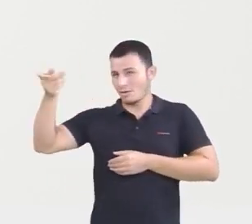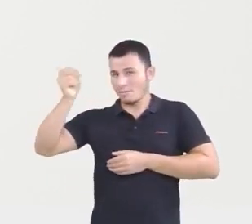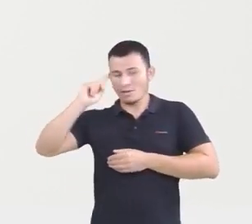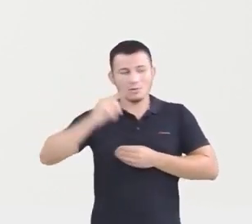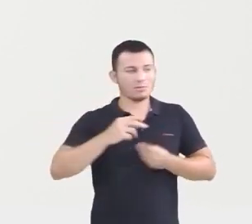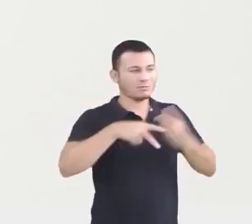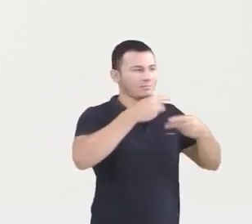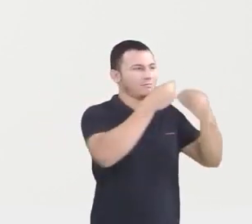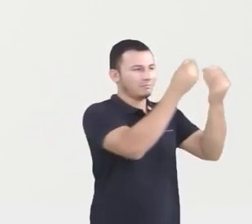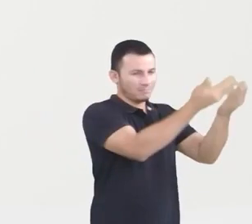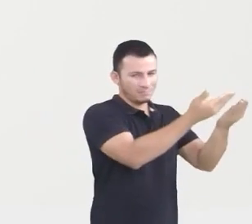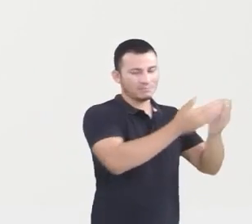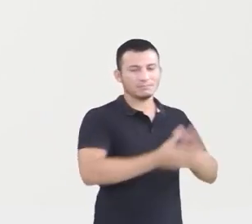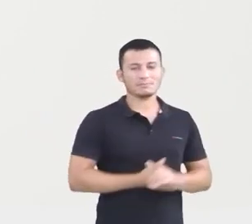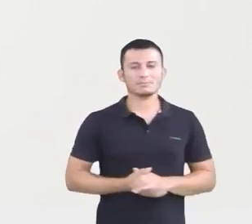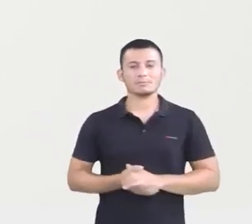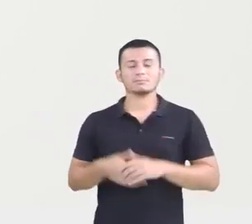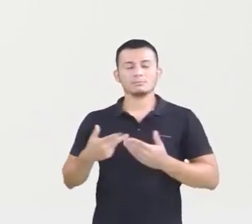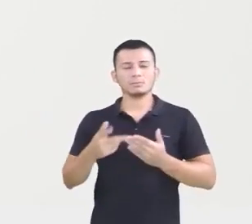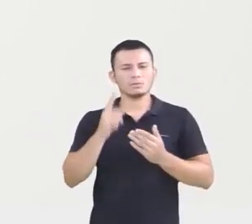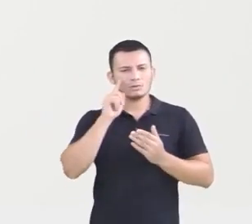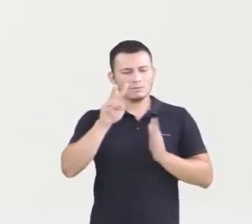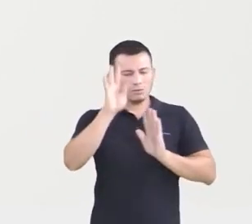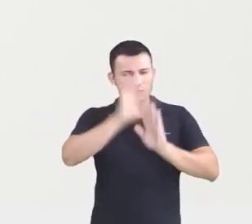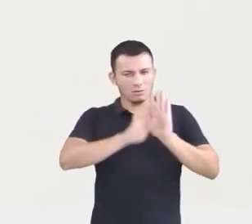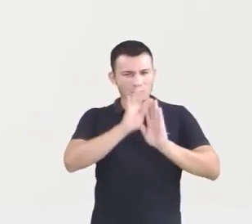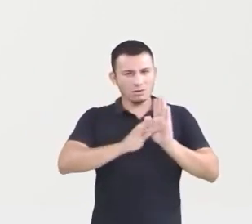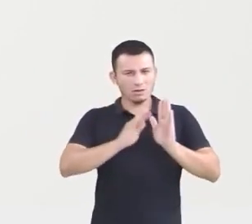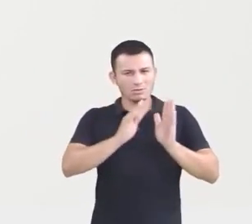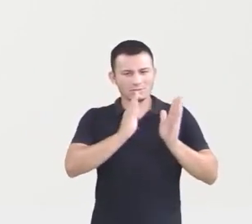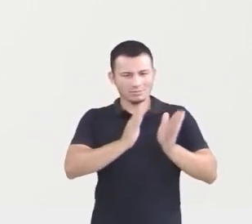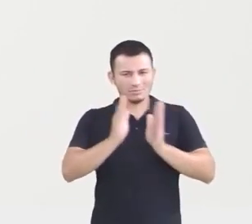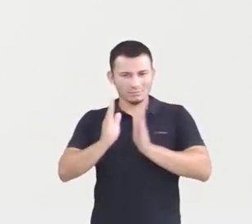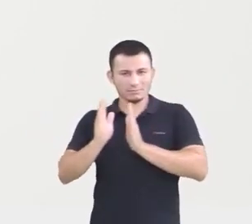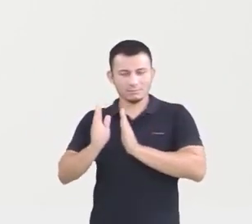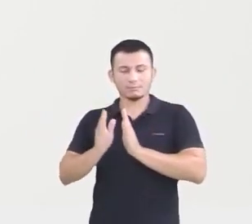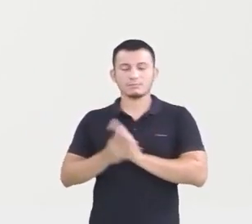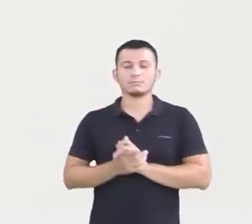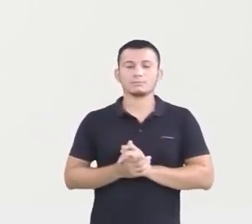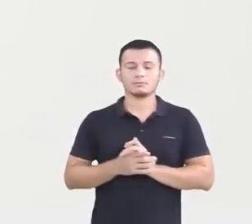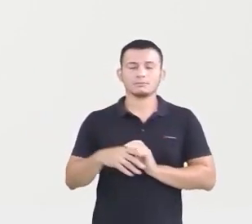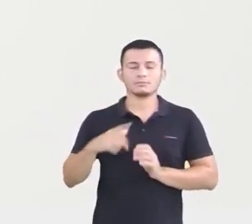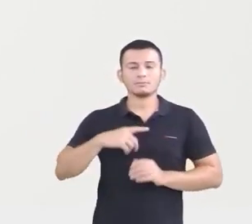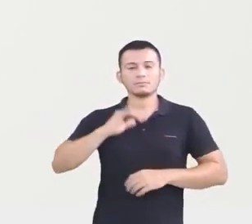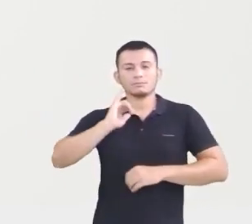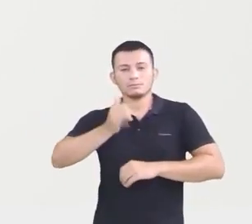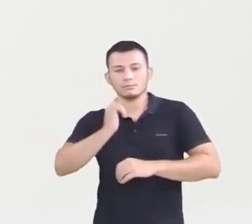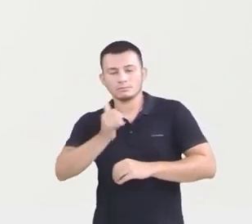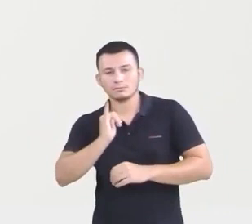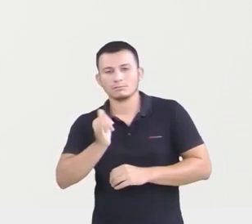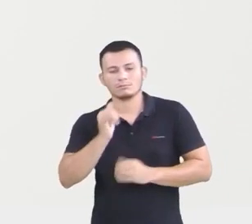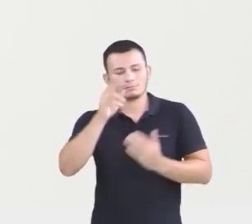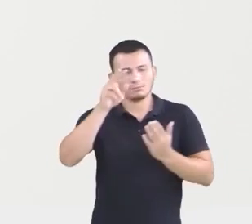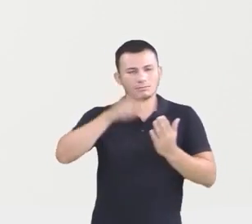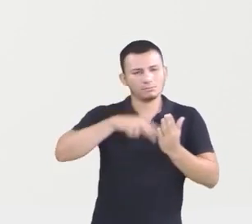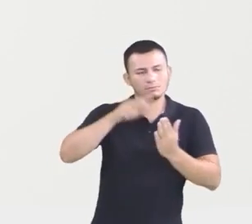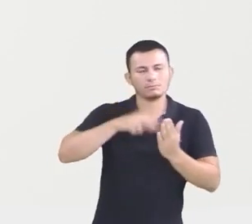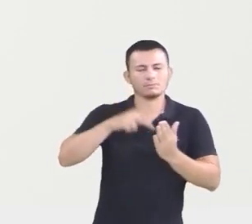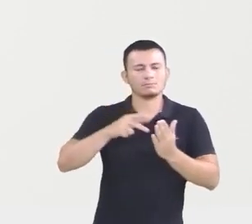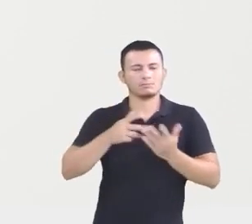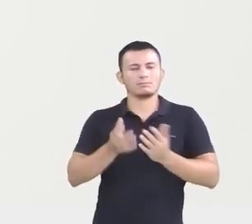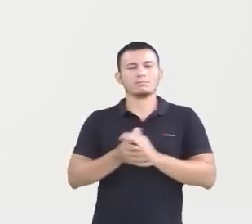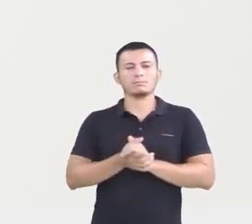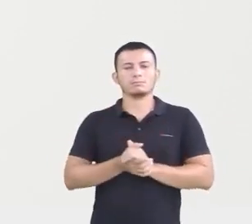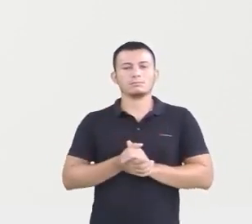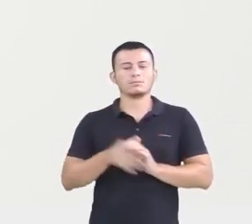aqui nós vimos que nesse trecho de O Gato de Botas, a evolução da narrativa, ou seja, a maneira como ela vai se conduzindo,